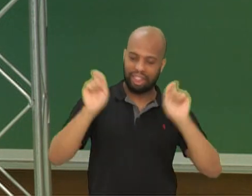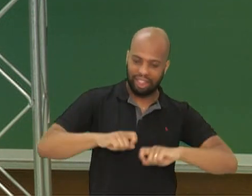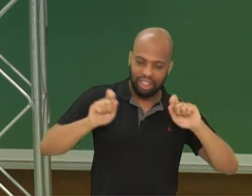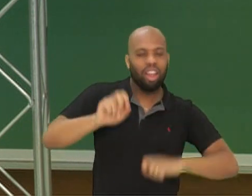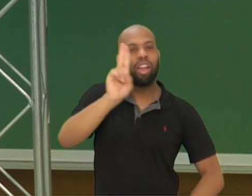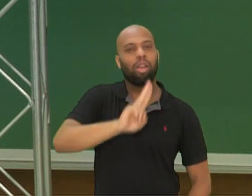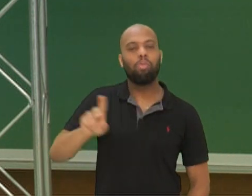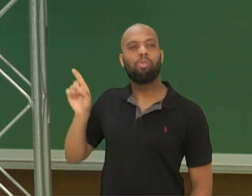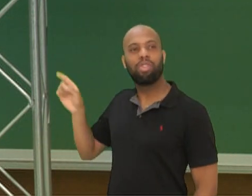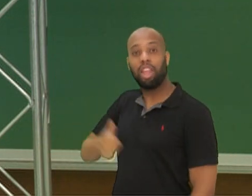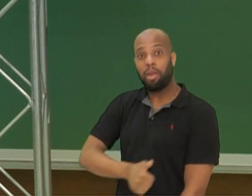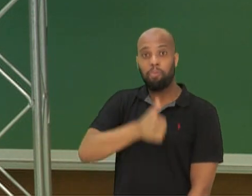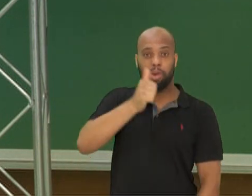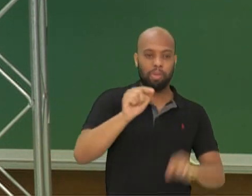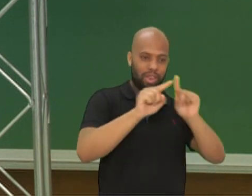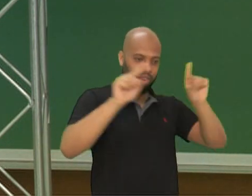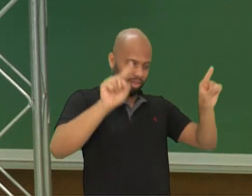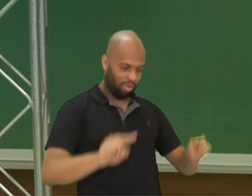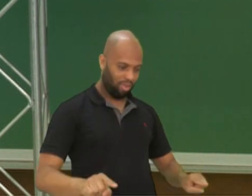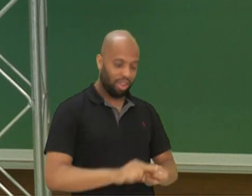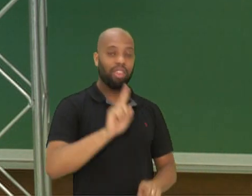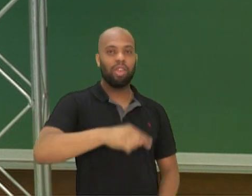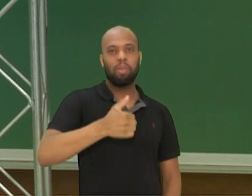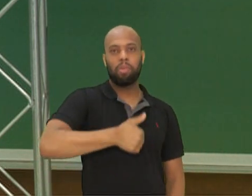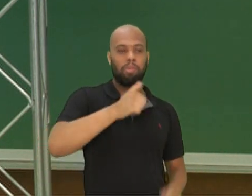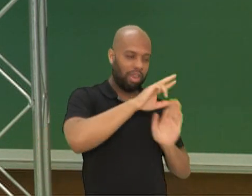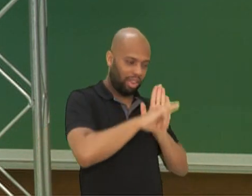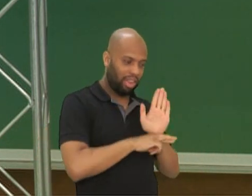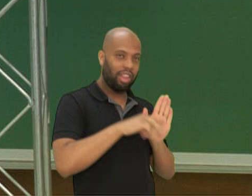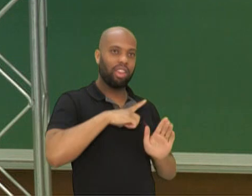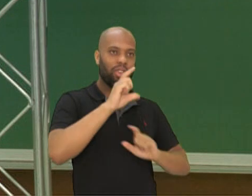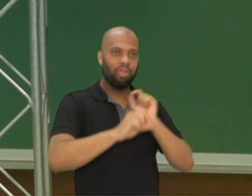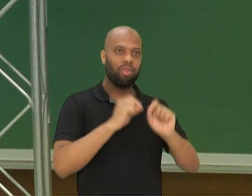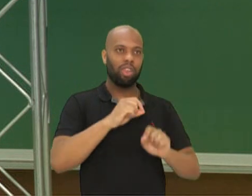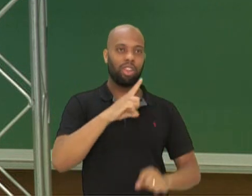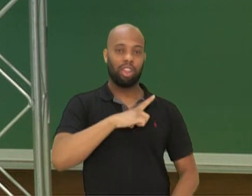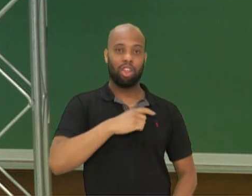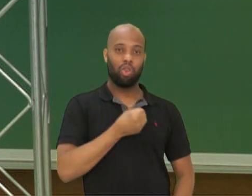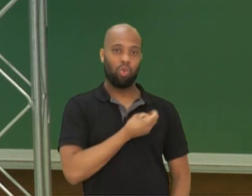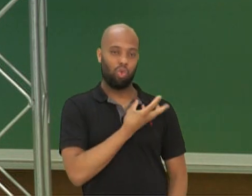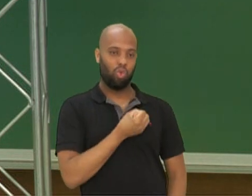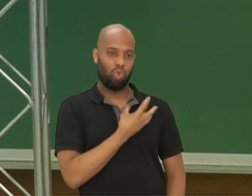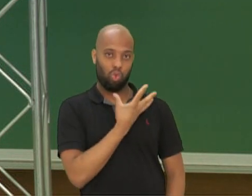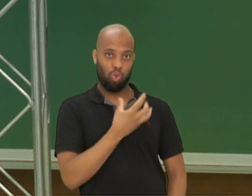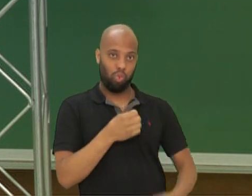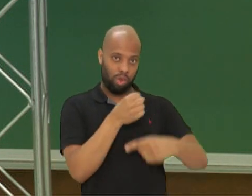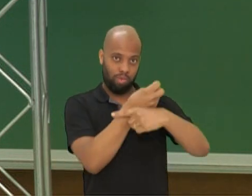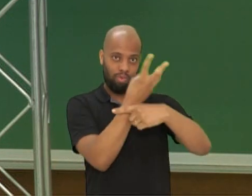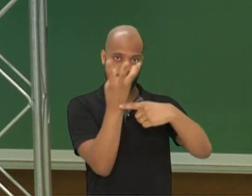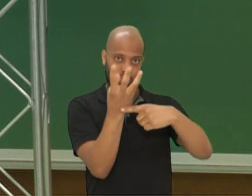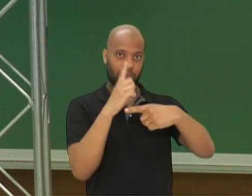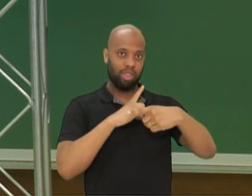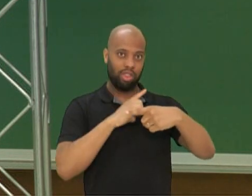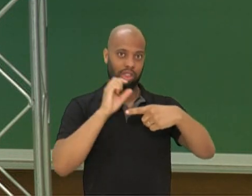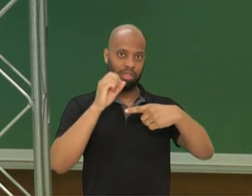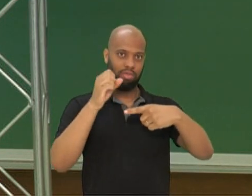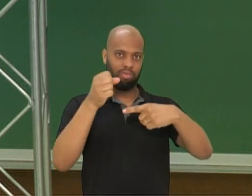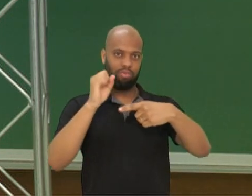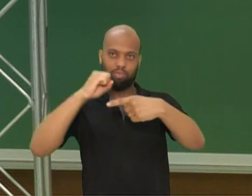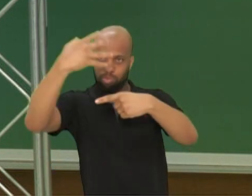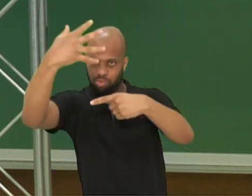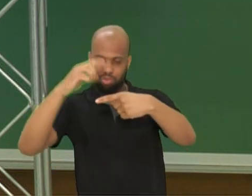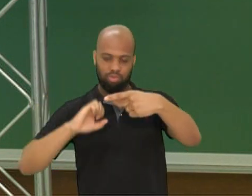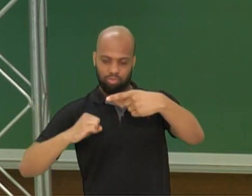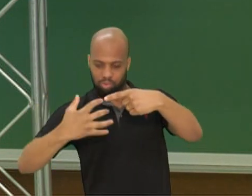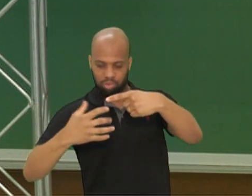mesmo assim as bases não vão estar iguais. Aí você vai aplicar a segunda propriedade indicada aqui no exercício, que